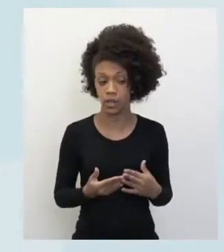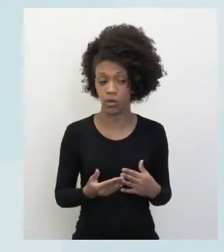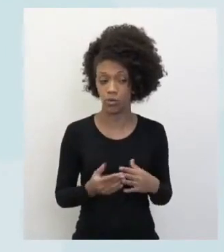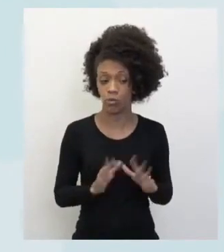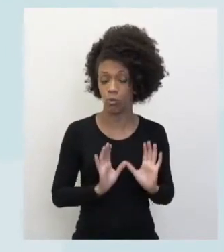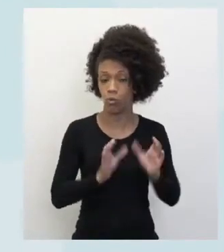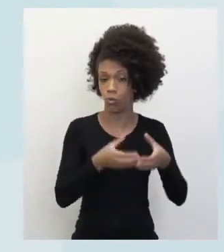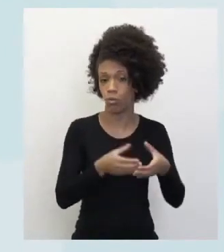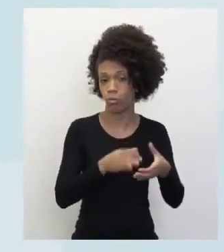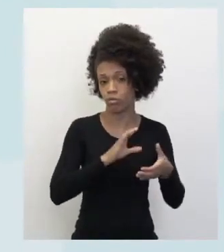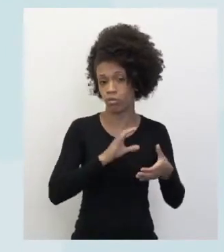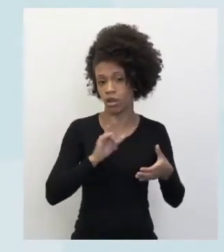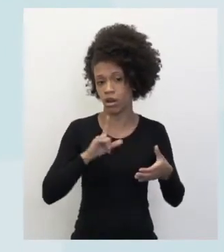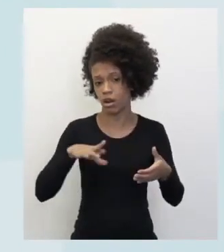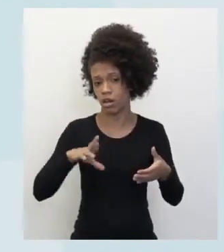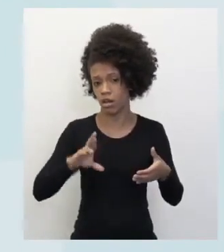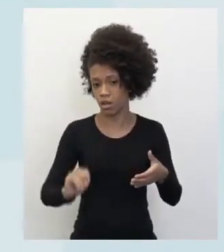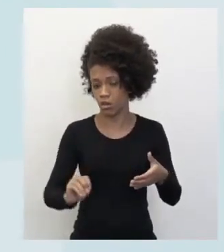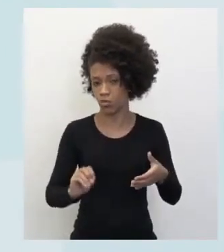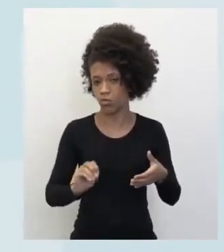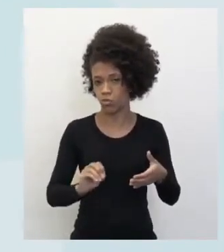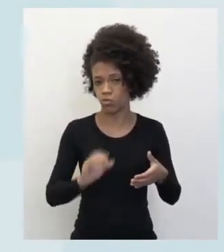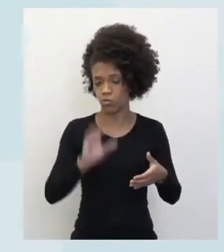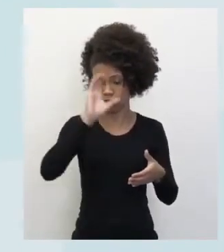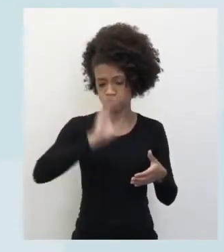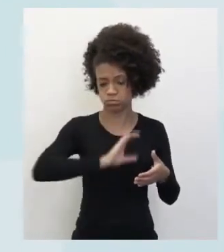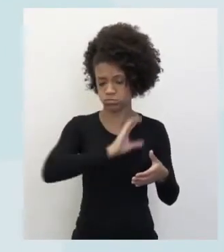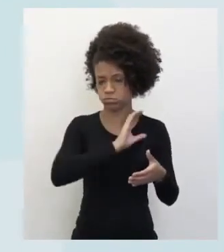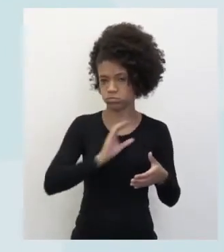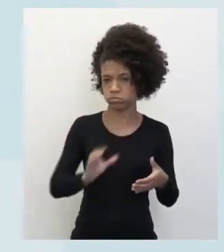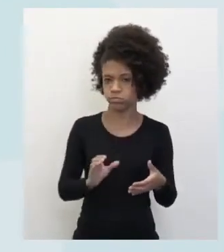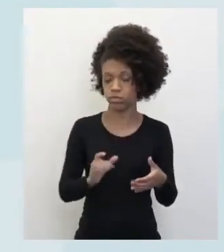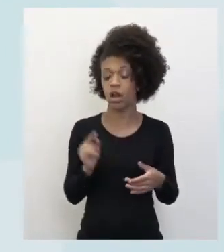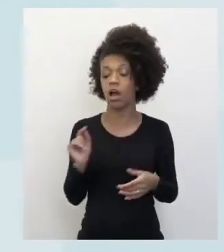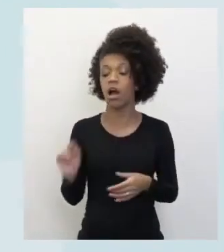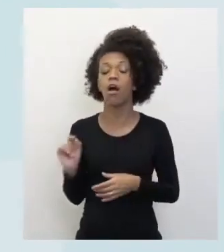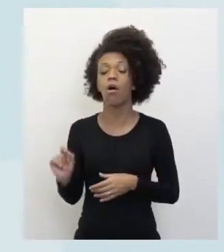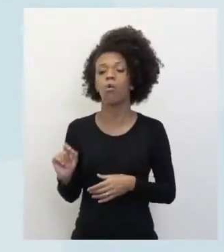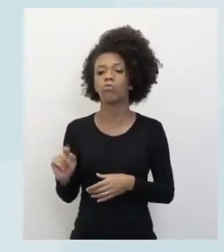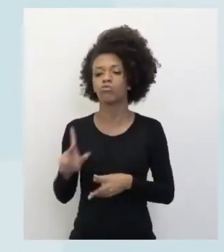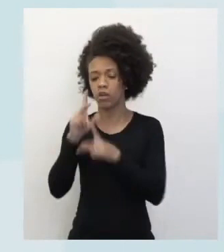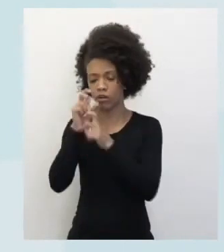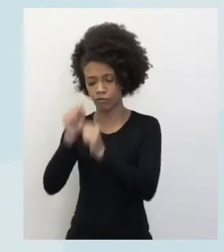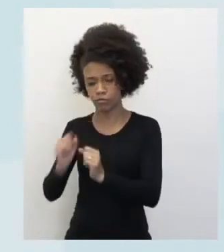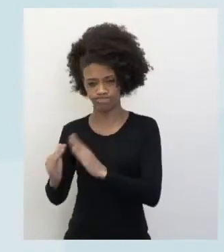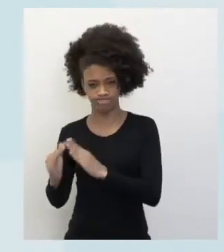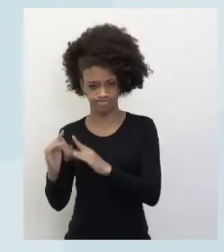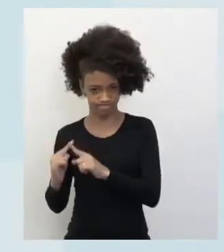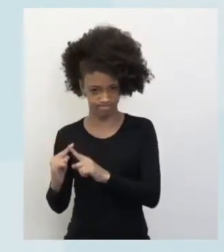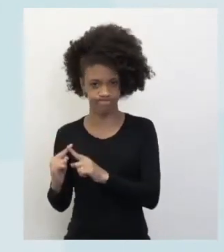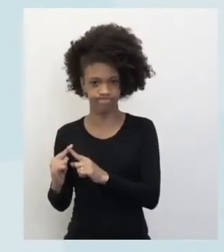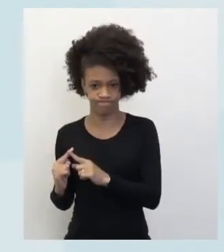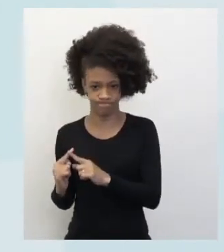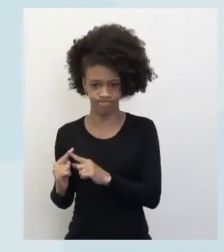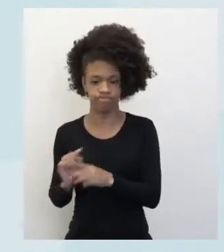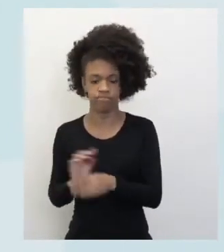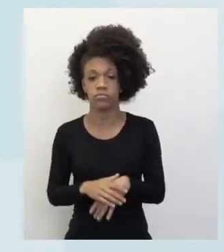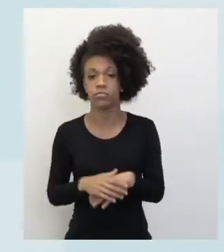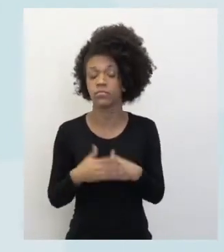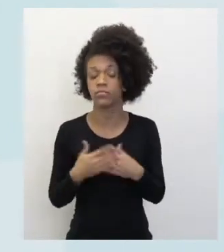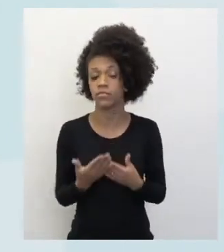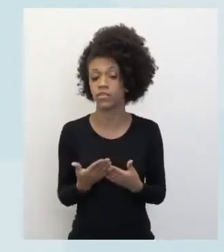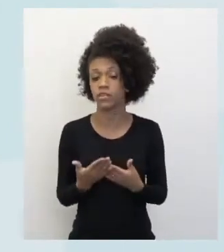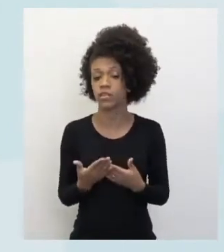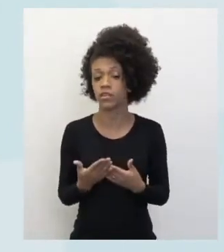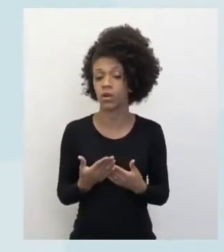no topo, porque eles representavam quem, professora Janaína? A igreja, a poderosa igreja. Que são suzeranos